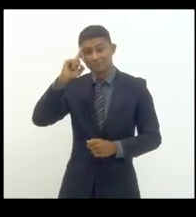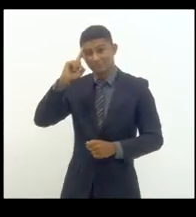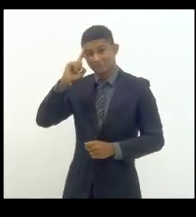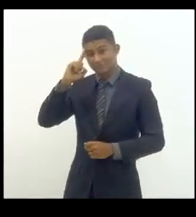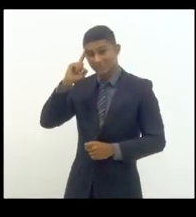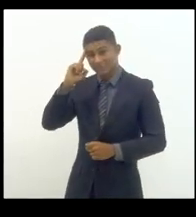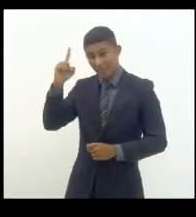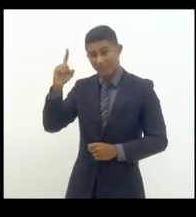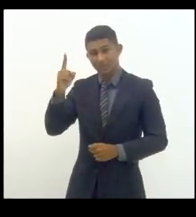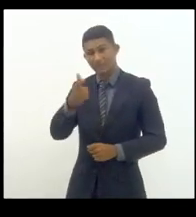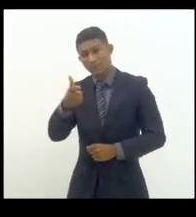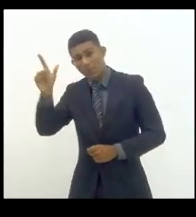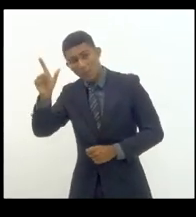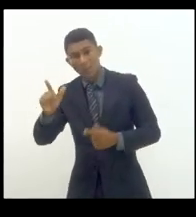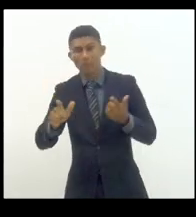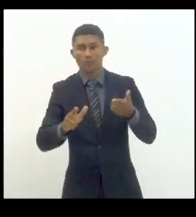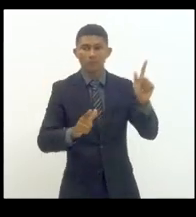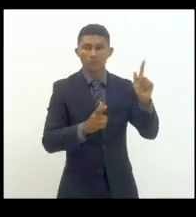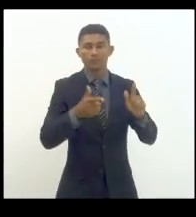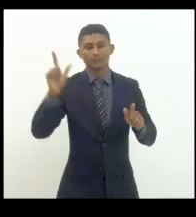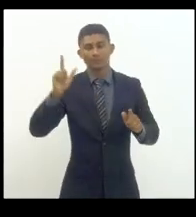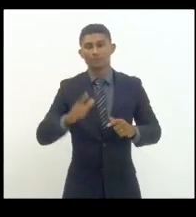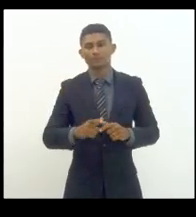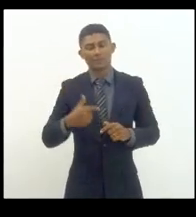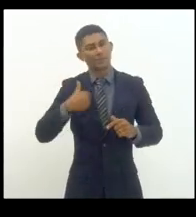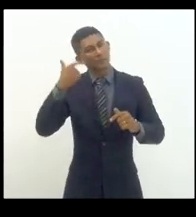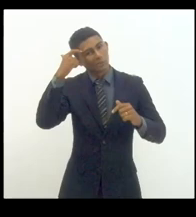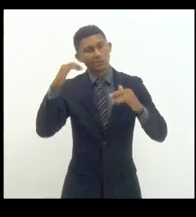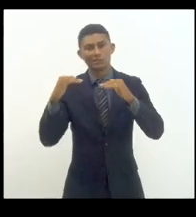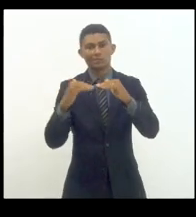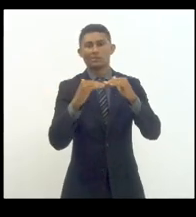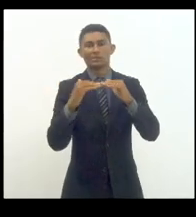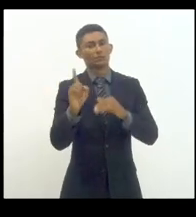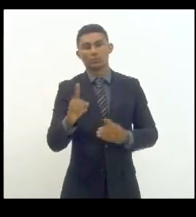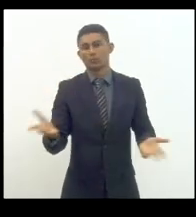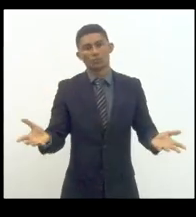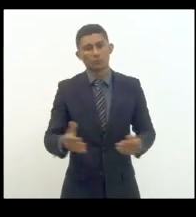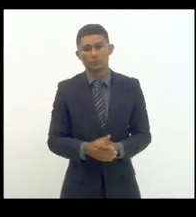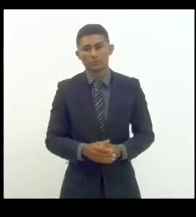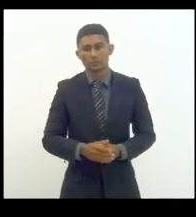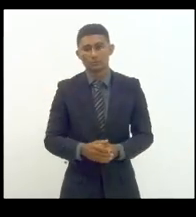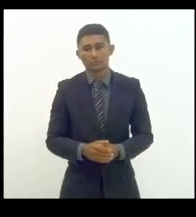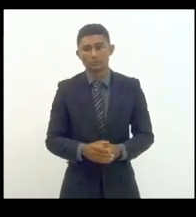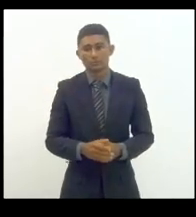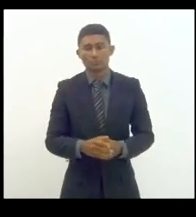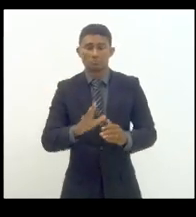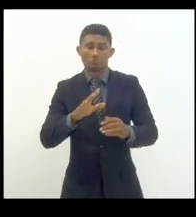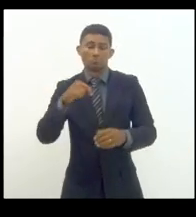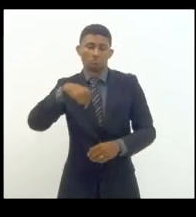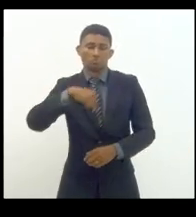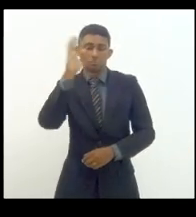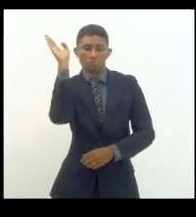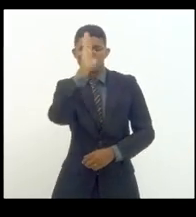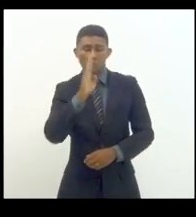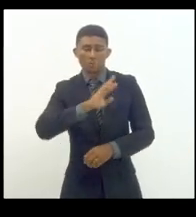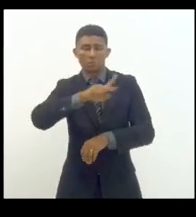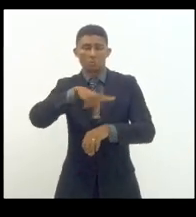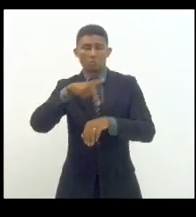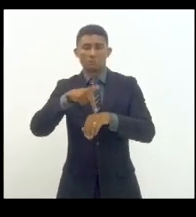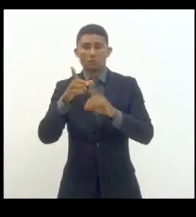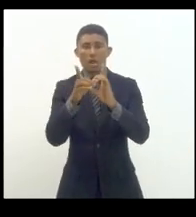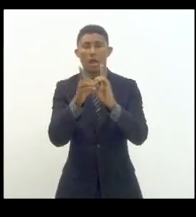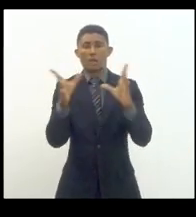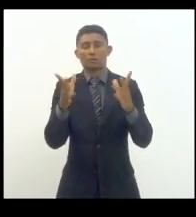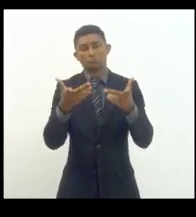outras que eu não concordo, mas vivemos num país democrático e temos que respeitar